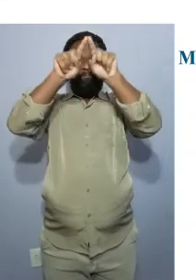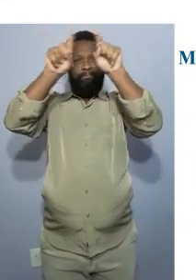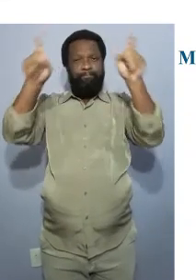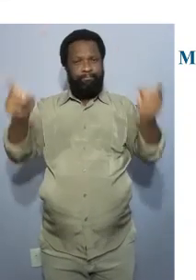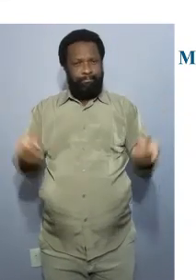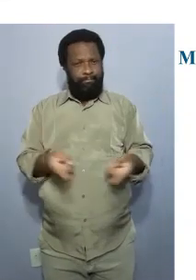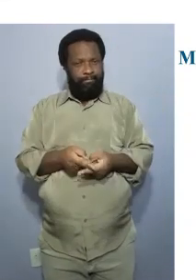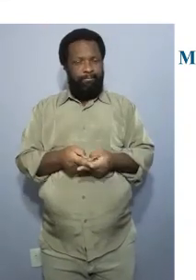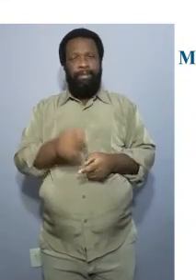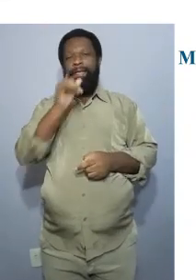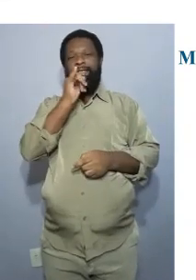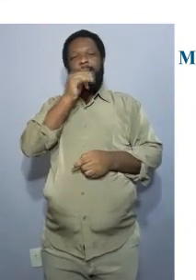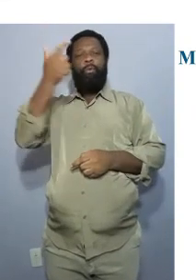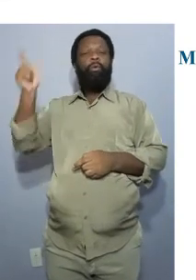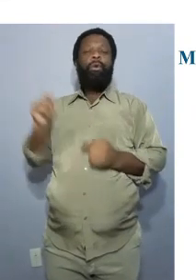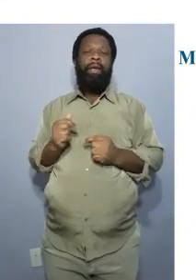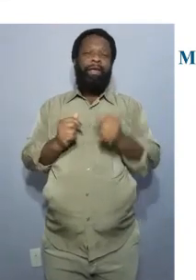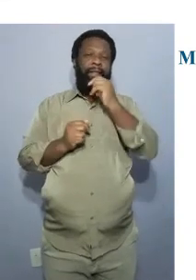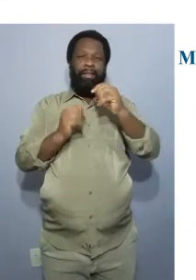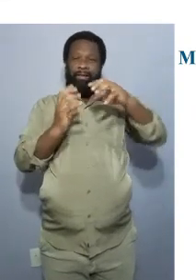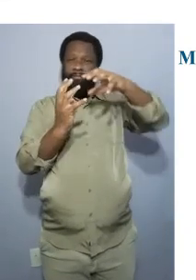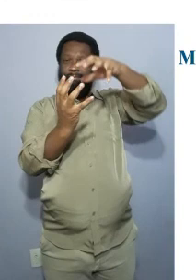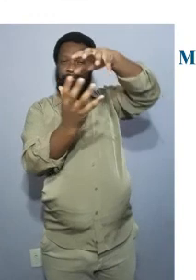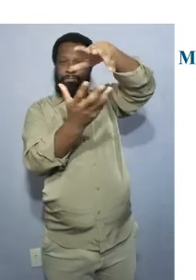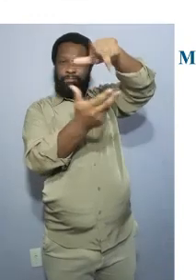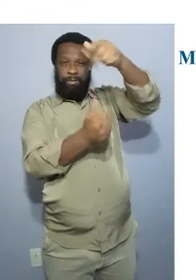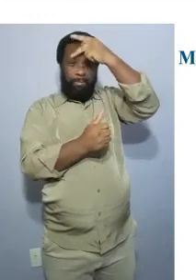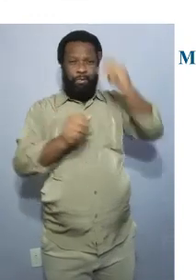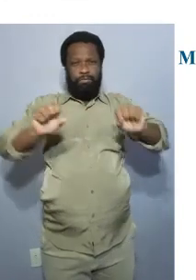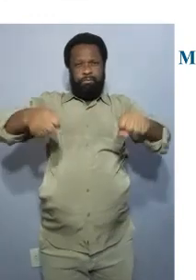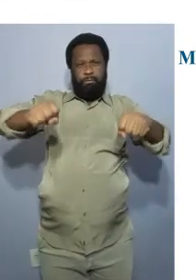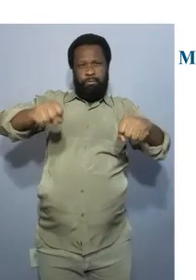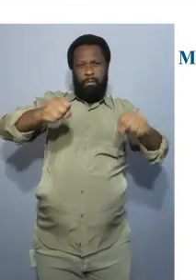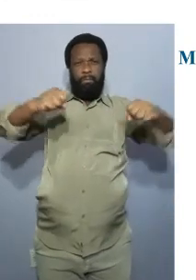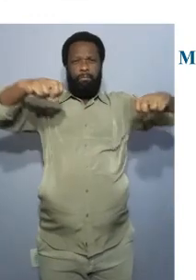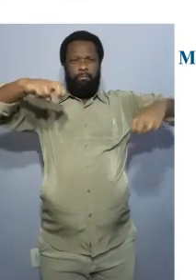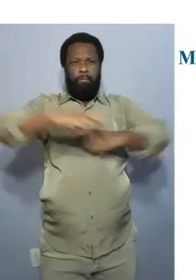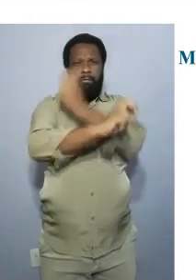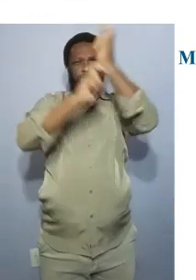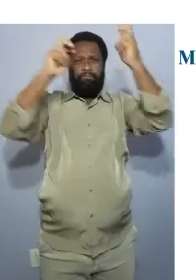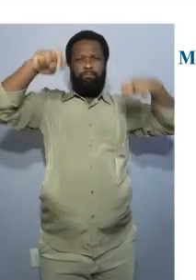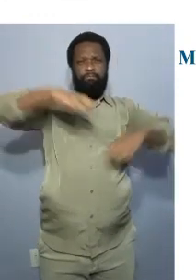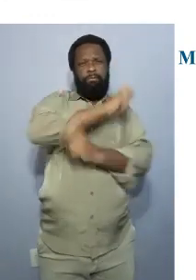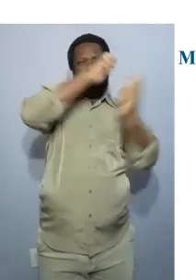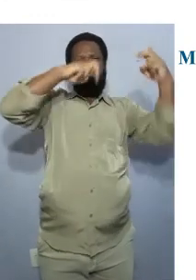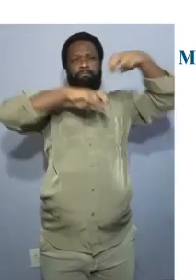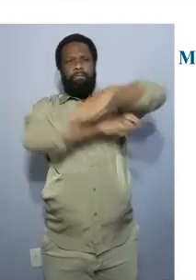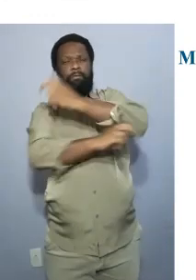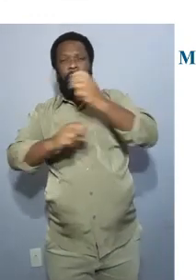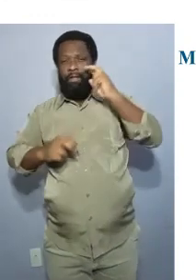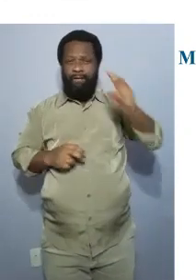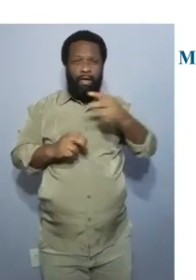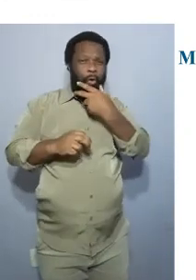ok? Um outro exemplo que a gente tem aqui é esse globo da morte, que eu achei muito interessante porque ele aparece com frequência em exercícios. O que a gente